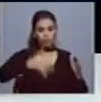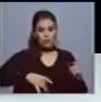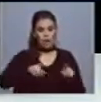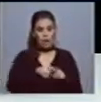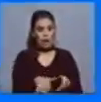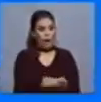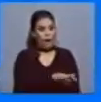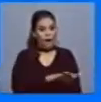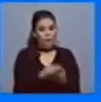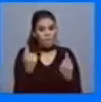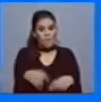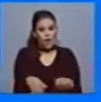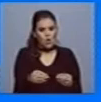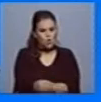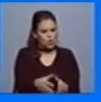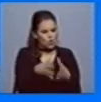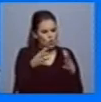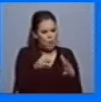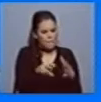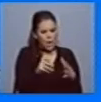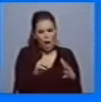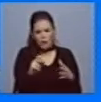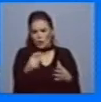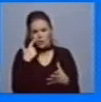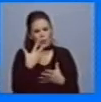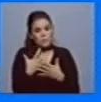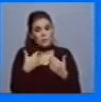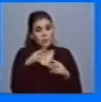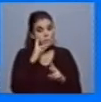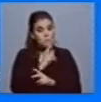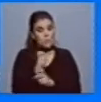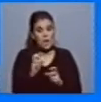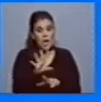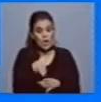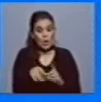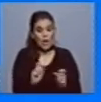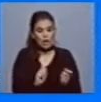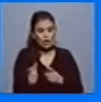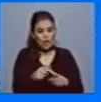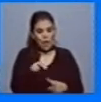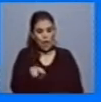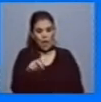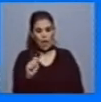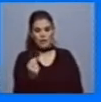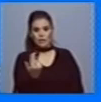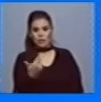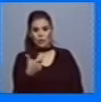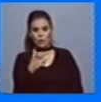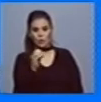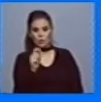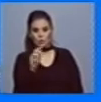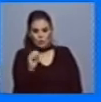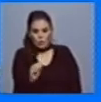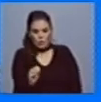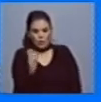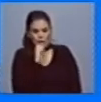de uma massa muito elevada, esta detecção envolve estrelas de neutrões, que são estrelas com uma massa muito mais reduzida